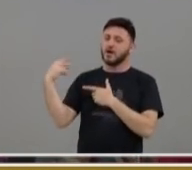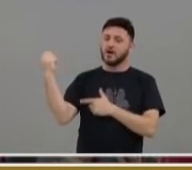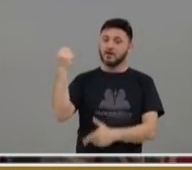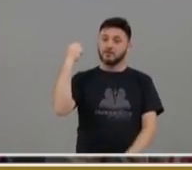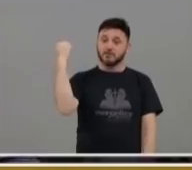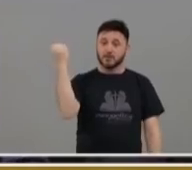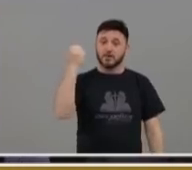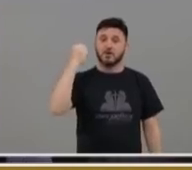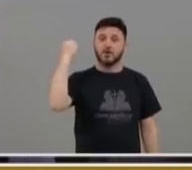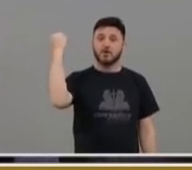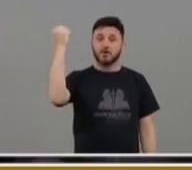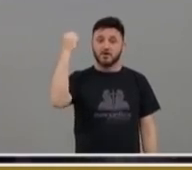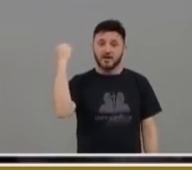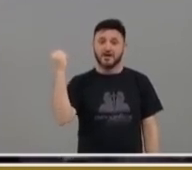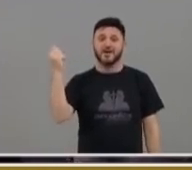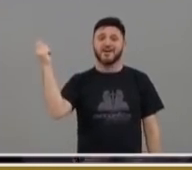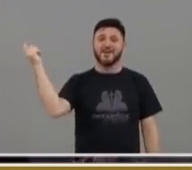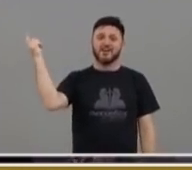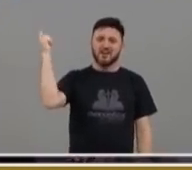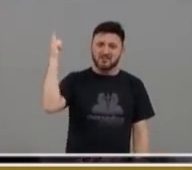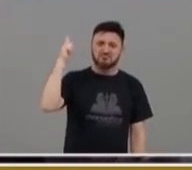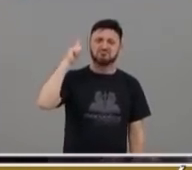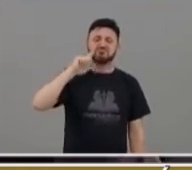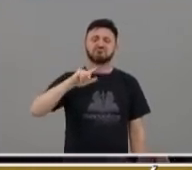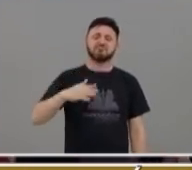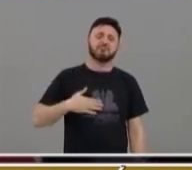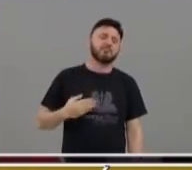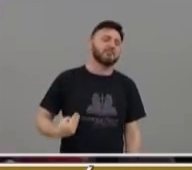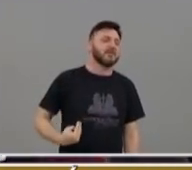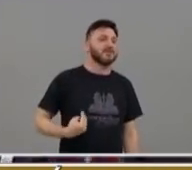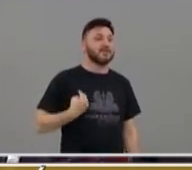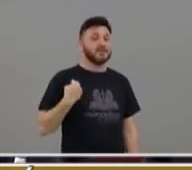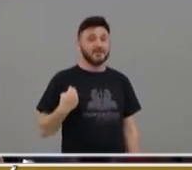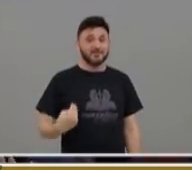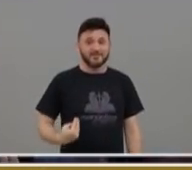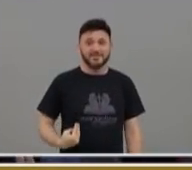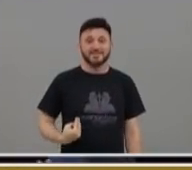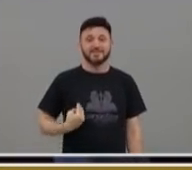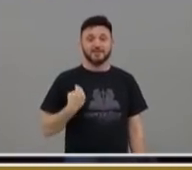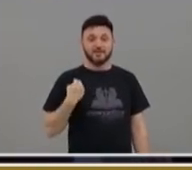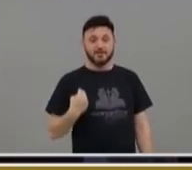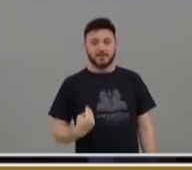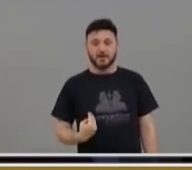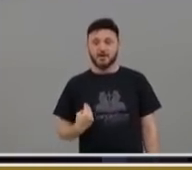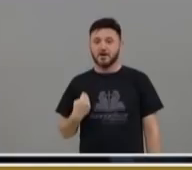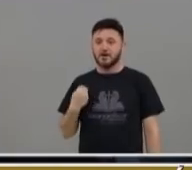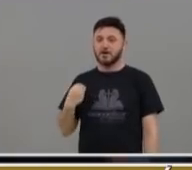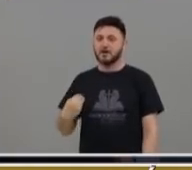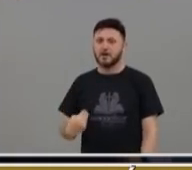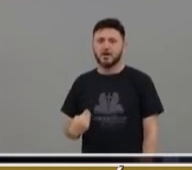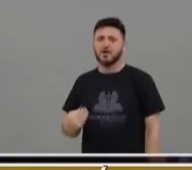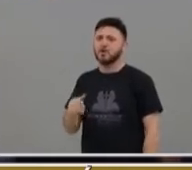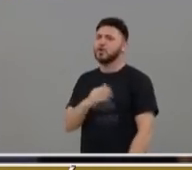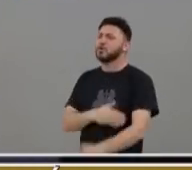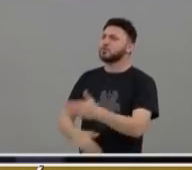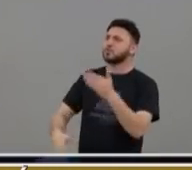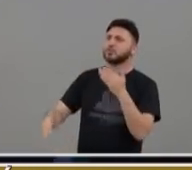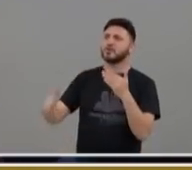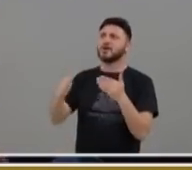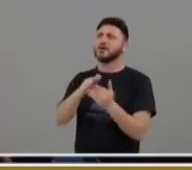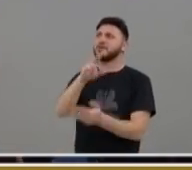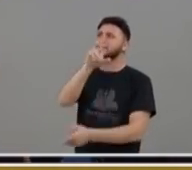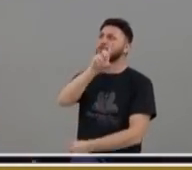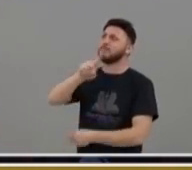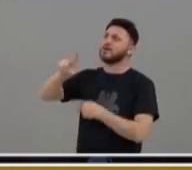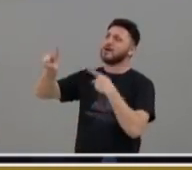a vitória alcançado em minha vida. Tudo